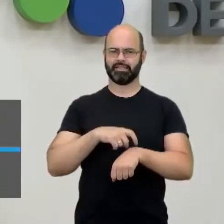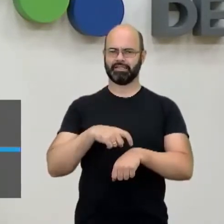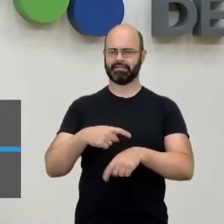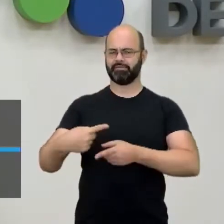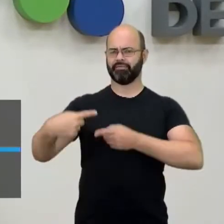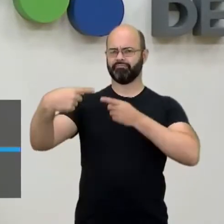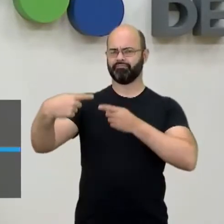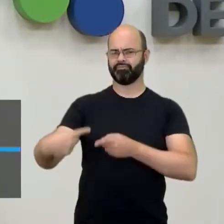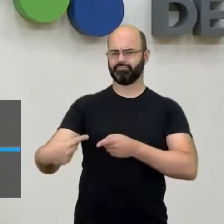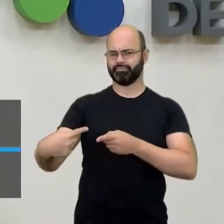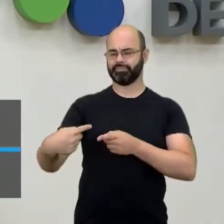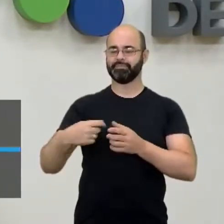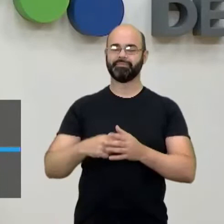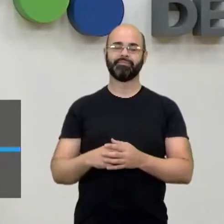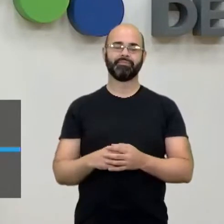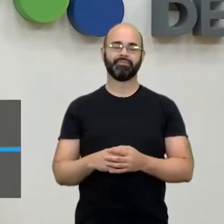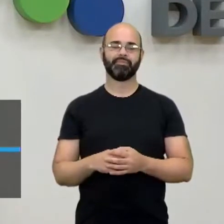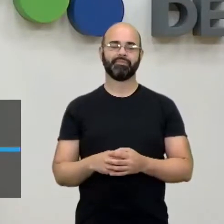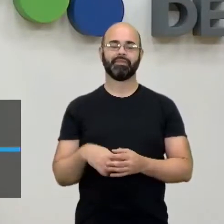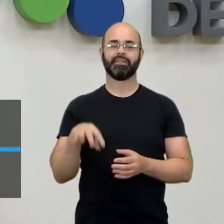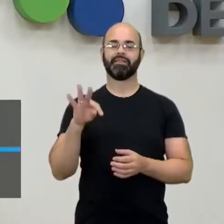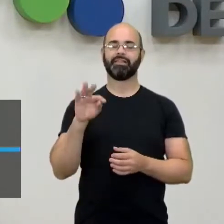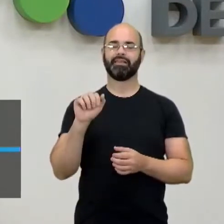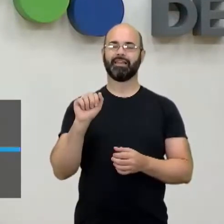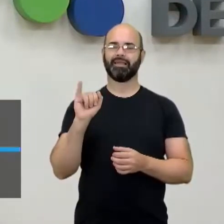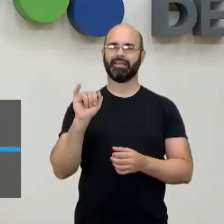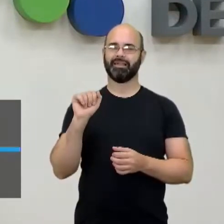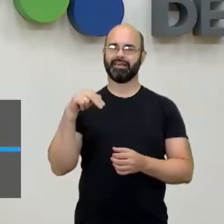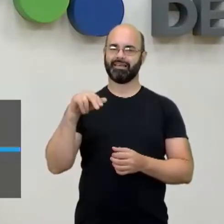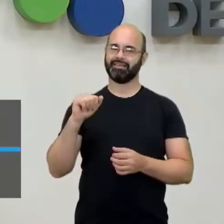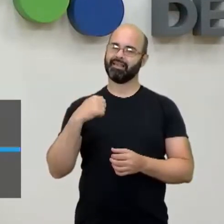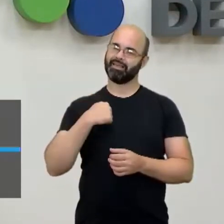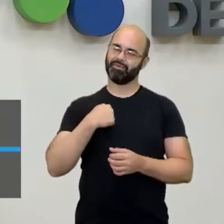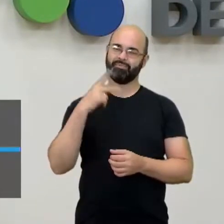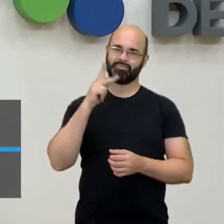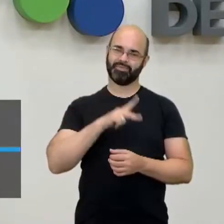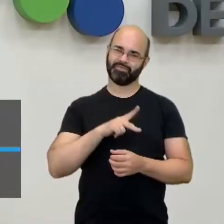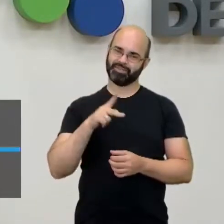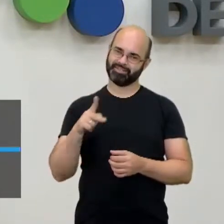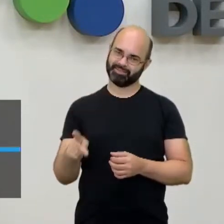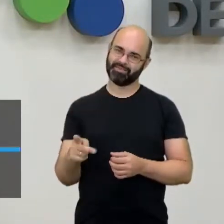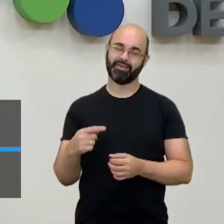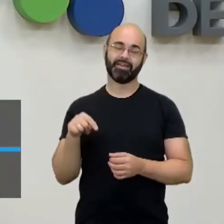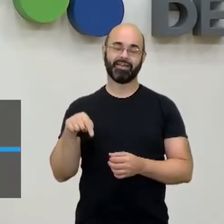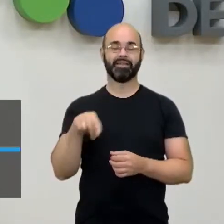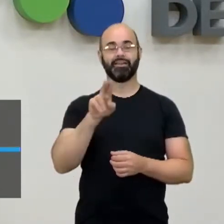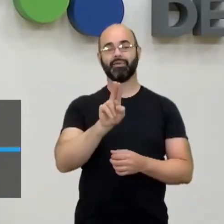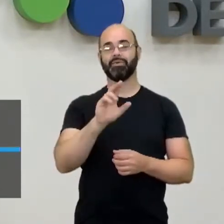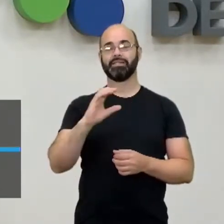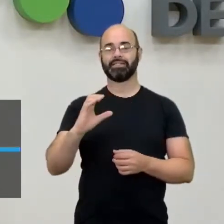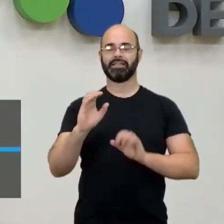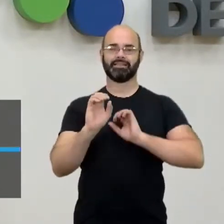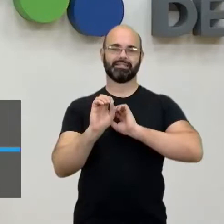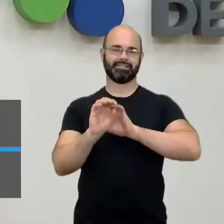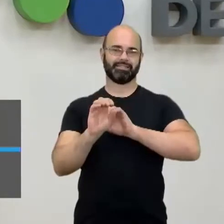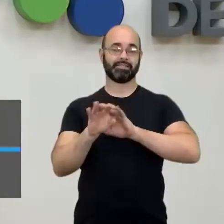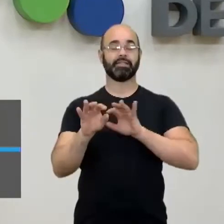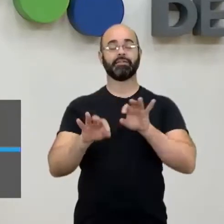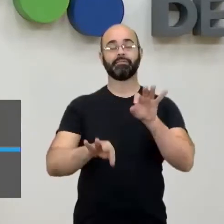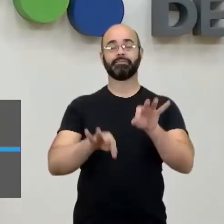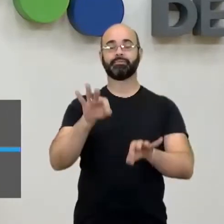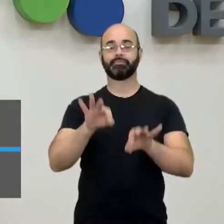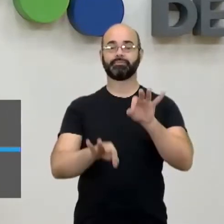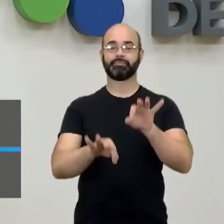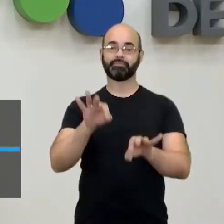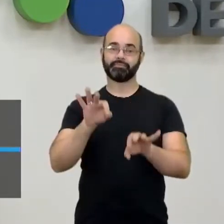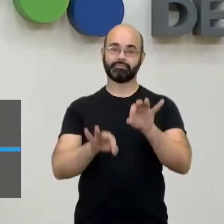Tayana, estarei com vocês aí durante essa unidade curricular, trabalhando essa oficina de produções textuais. E